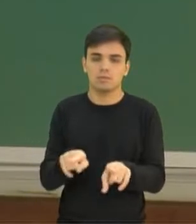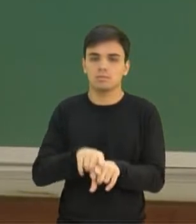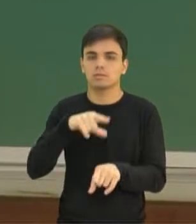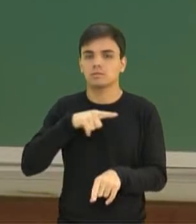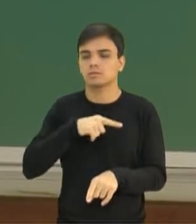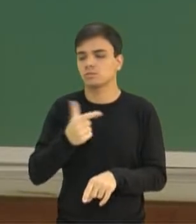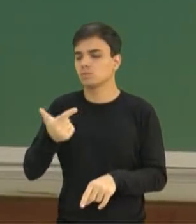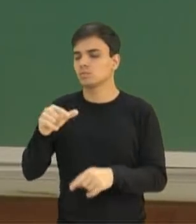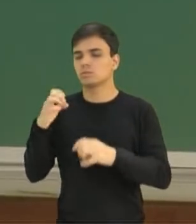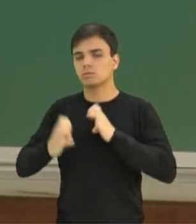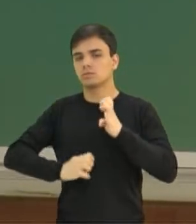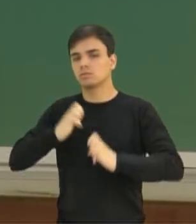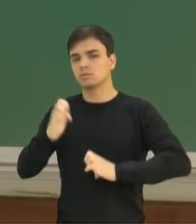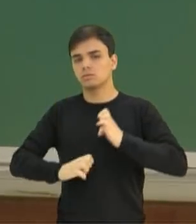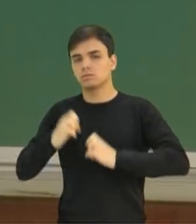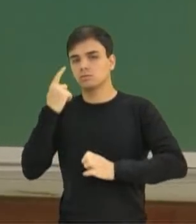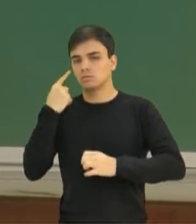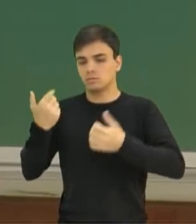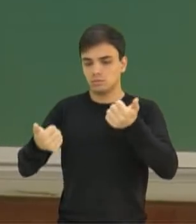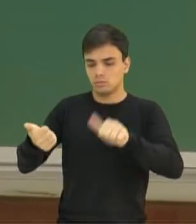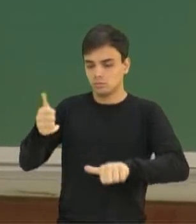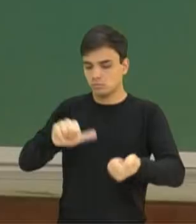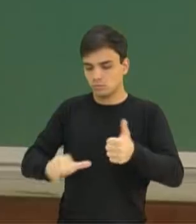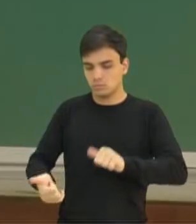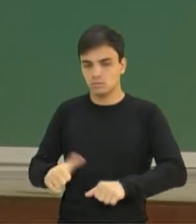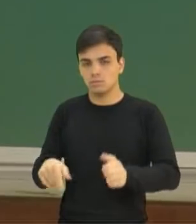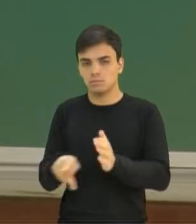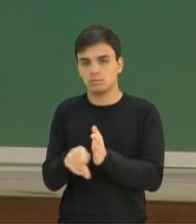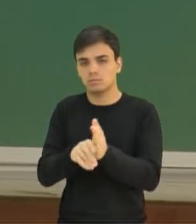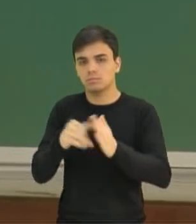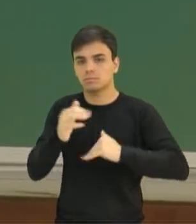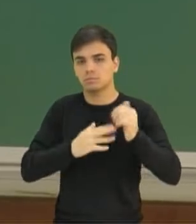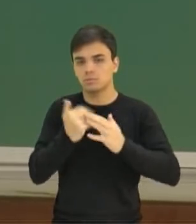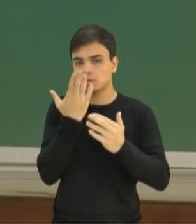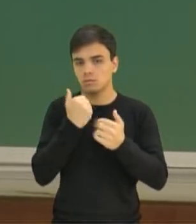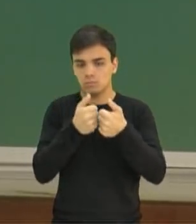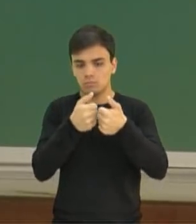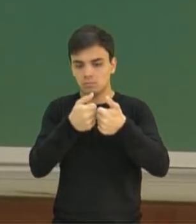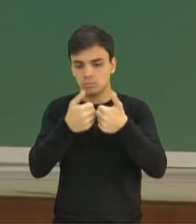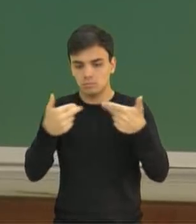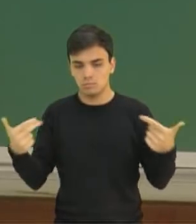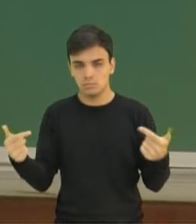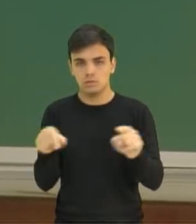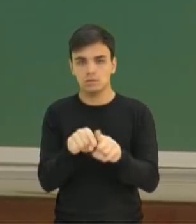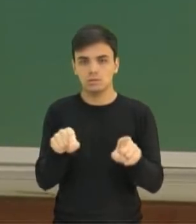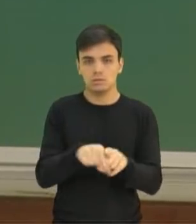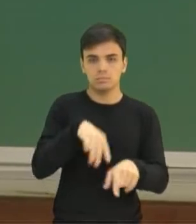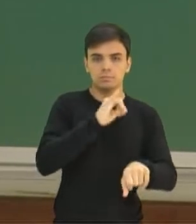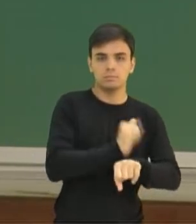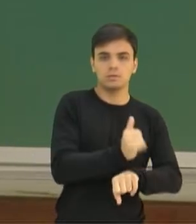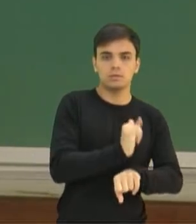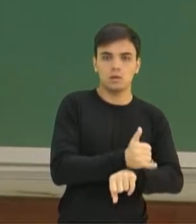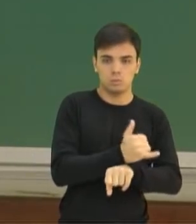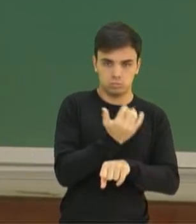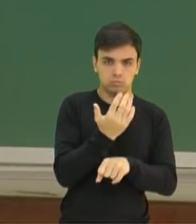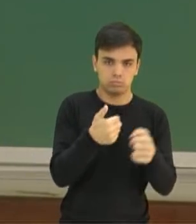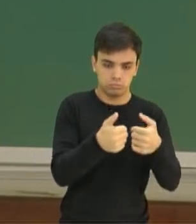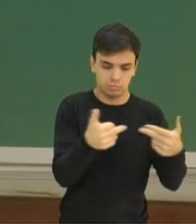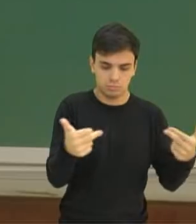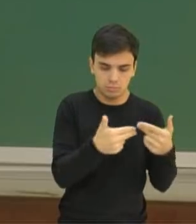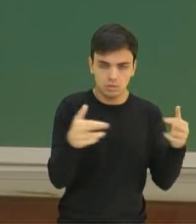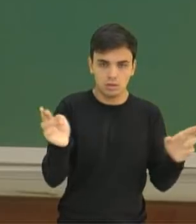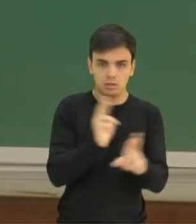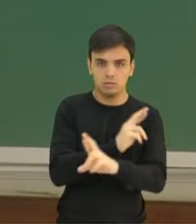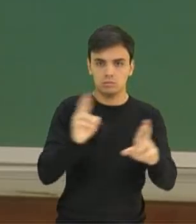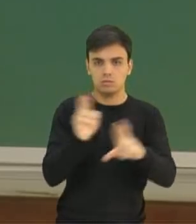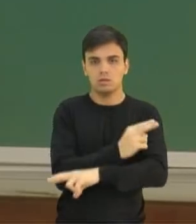ali, como química, de produtos alimentícios e de produtos metalúrgicos também, que estão relacionadas ali